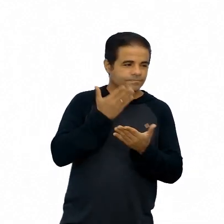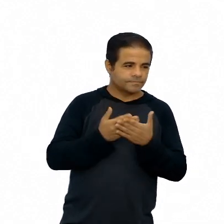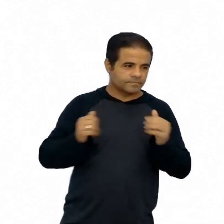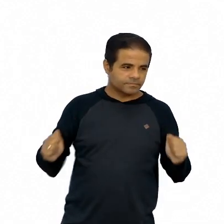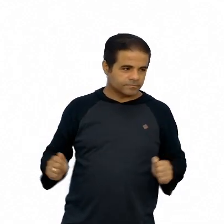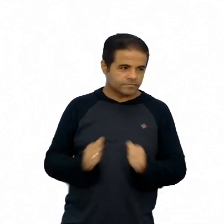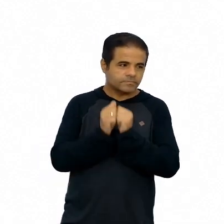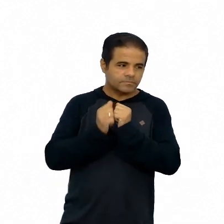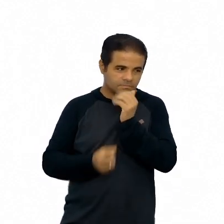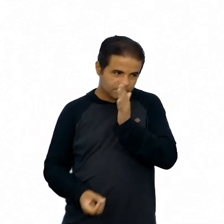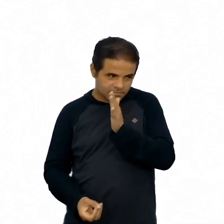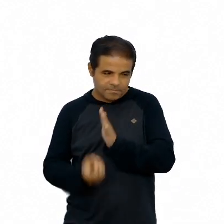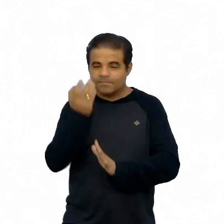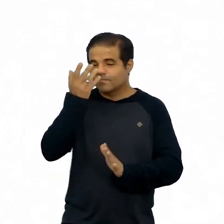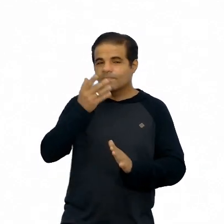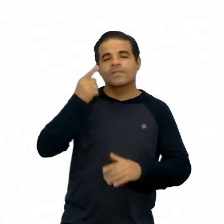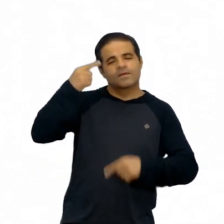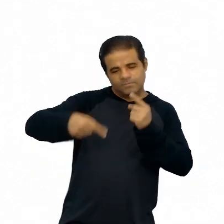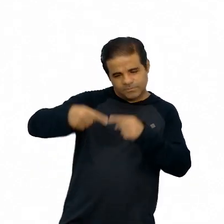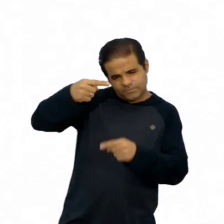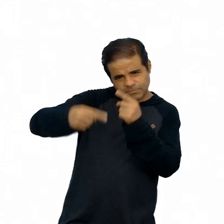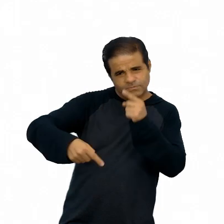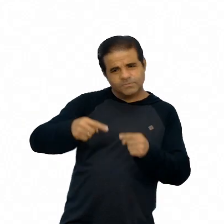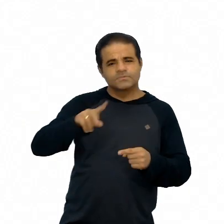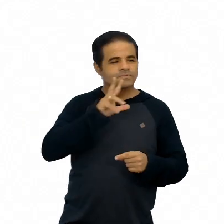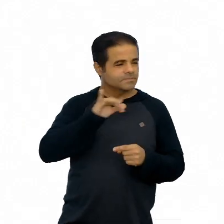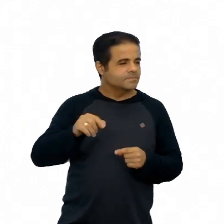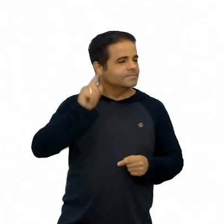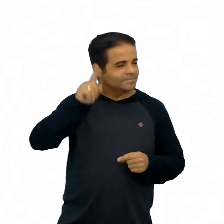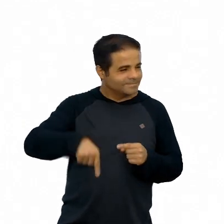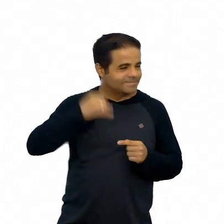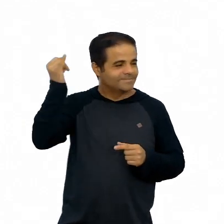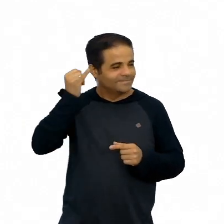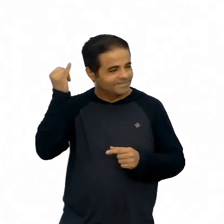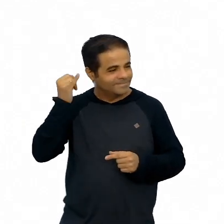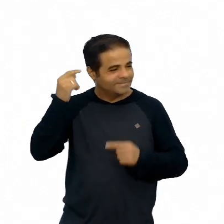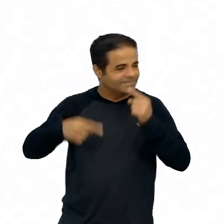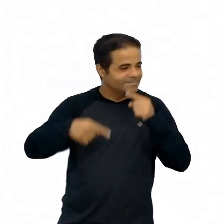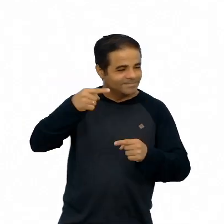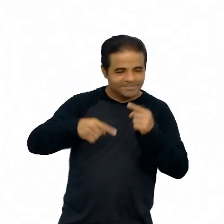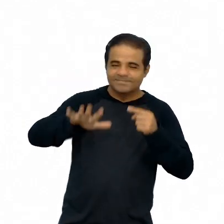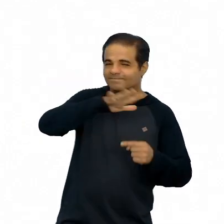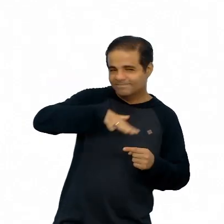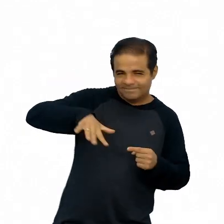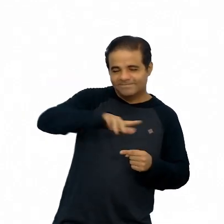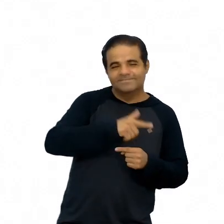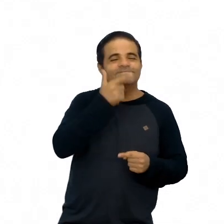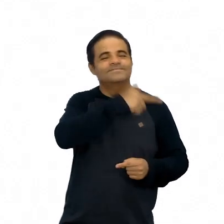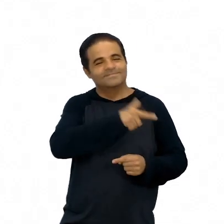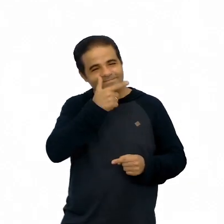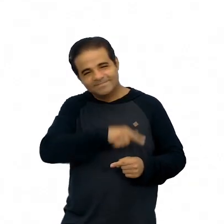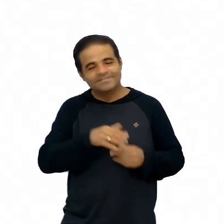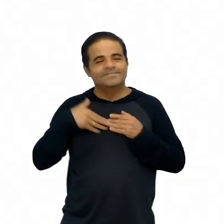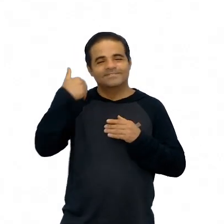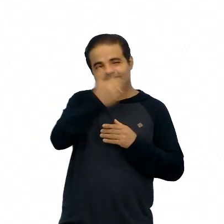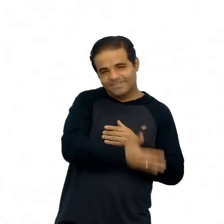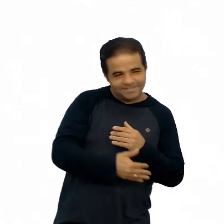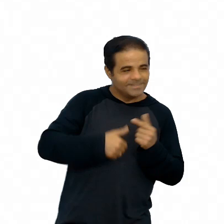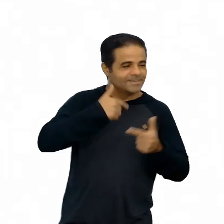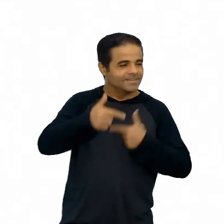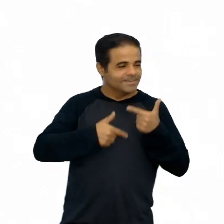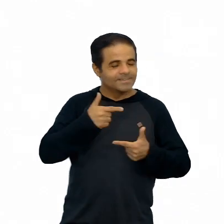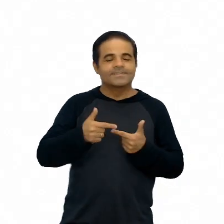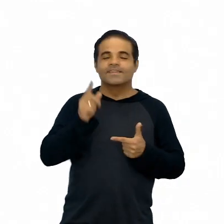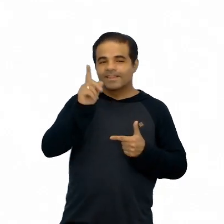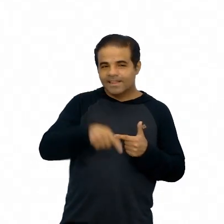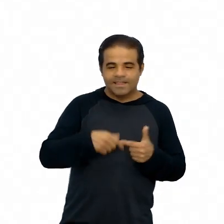nós vamos formar, o que a gente vai discutir a respeito disso. Então, é muito importante que nós consigamos agora aqui, o quê? Trabalhar com ele.